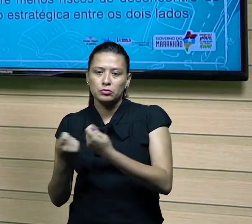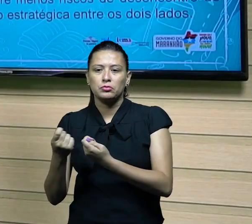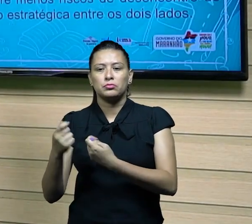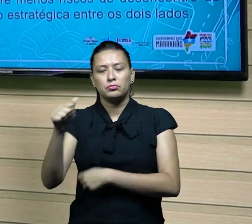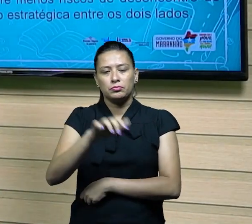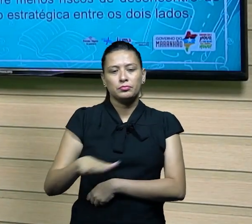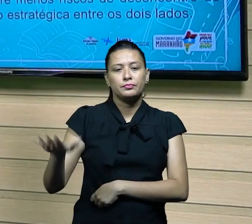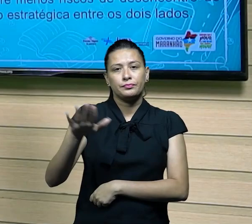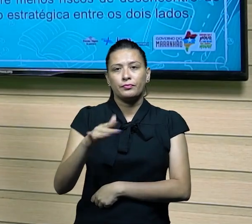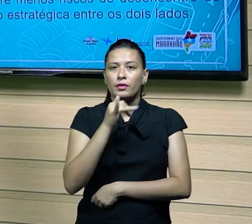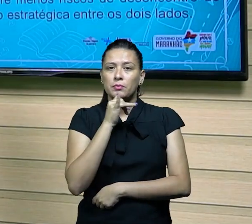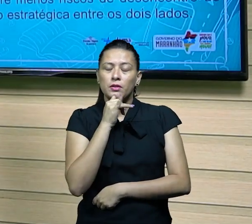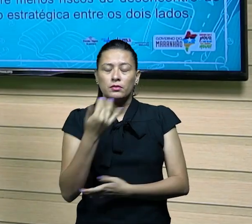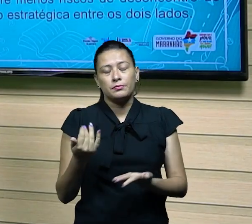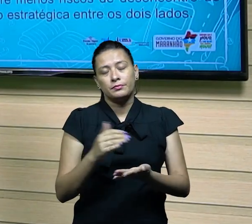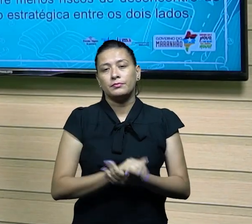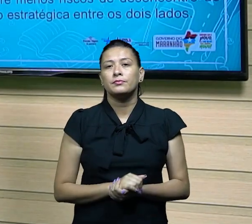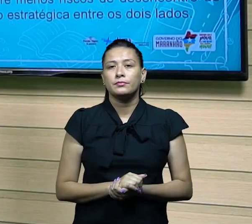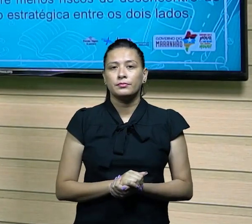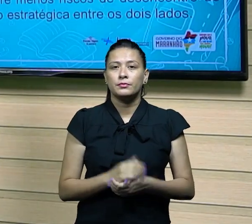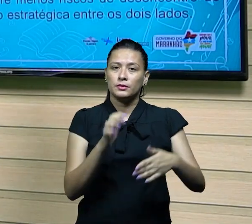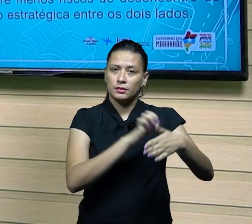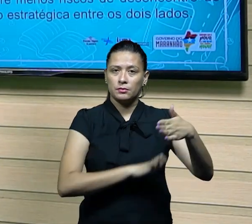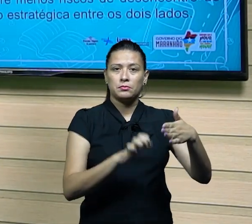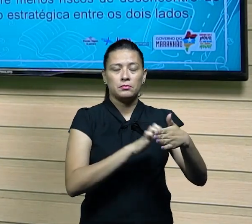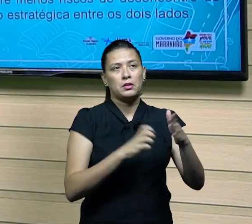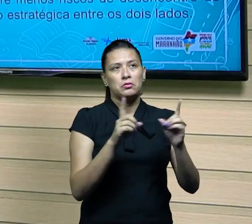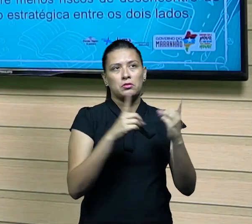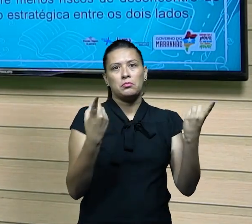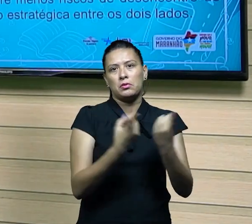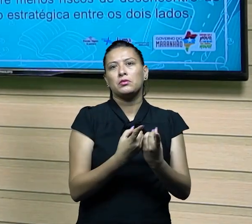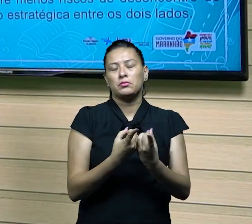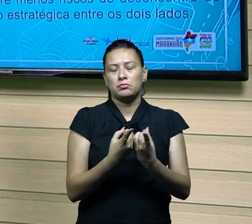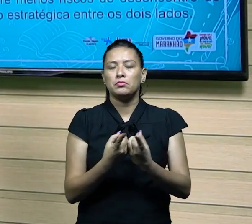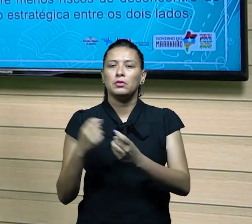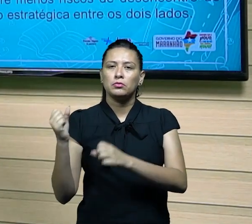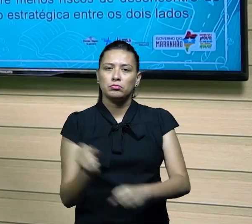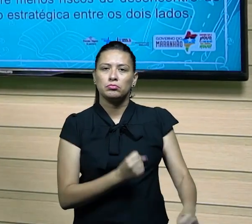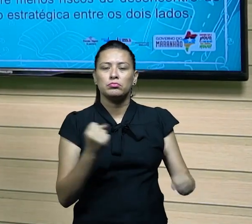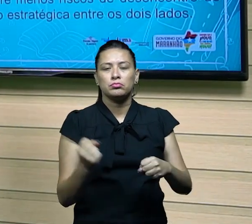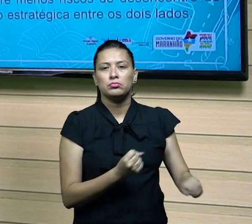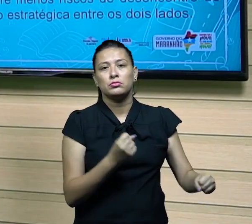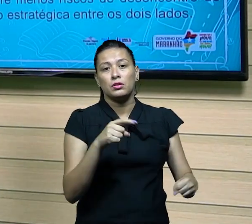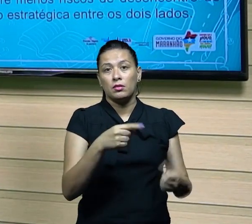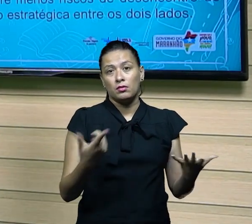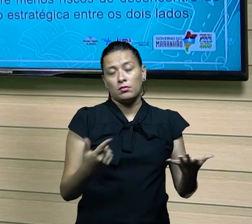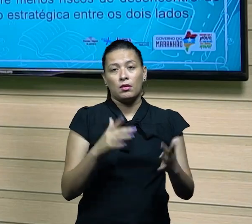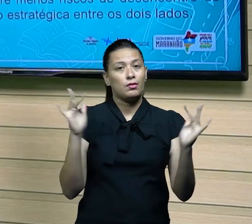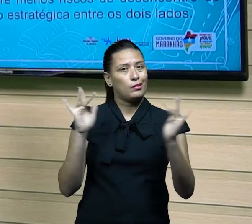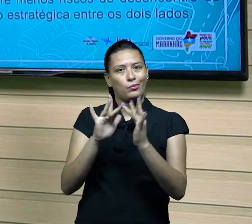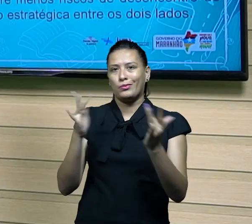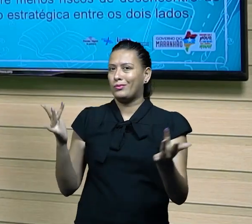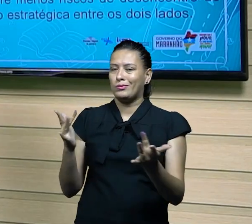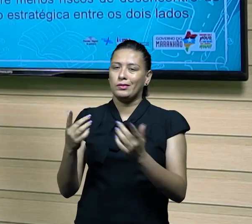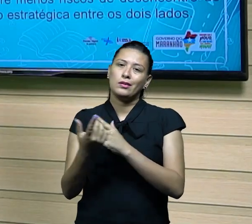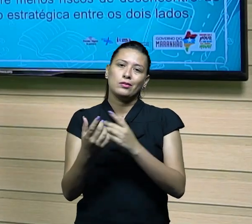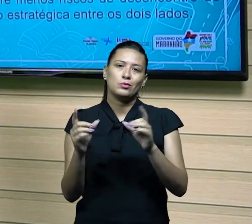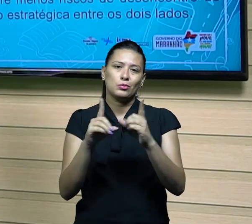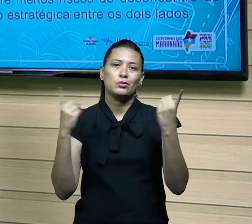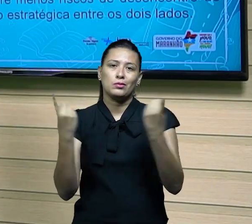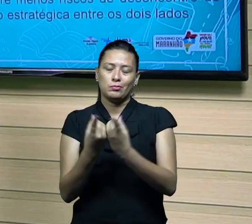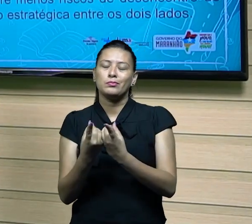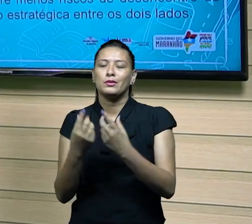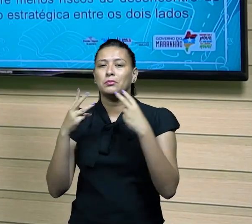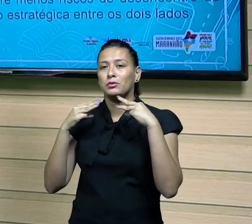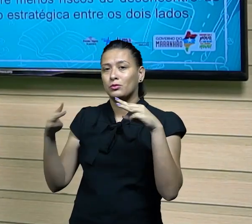área X de uma empresa, por exemplo, o setor de serviços gerais, a parte de serviços gerais, ele não tem contato direto com o setor de marketing. Ou seja,